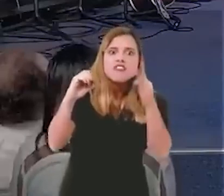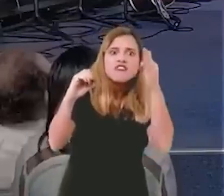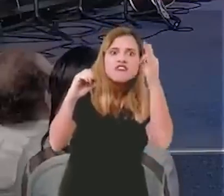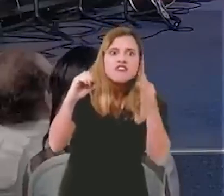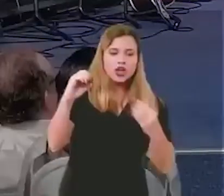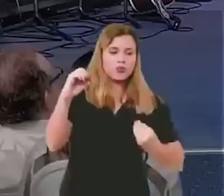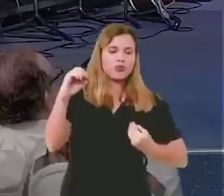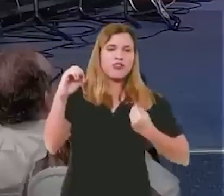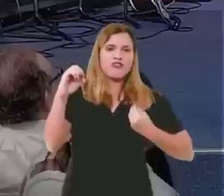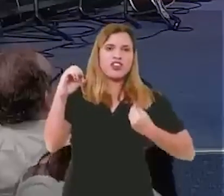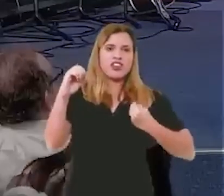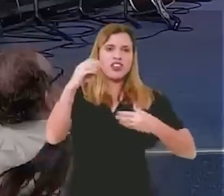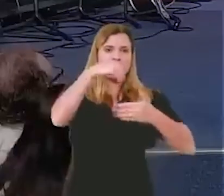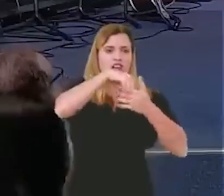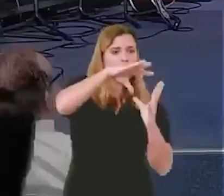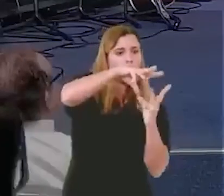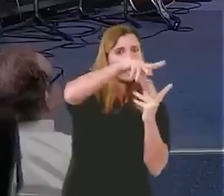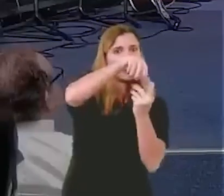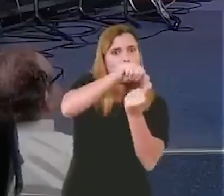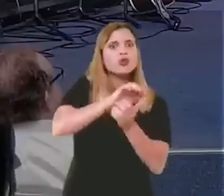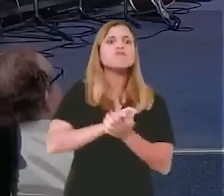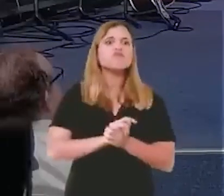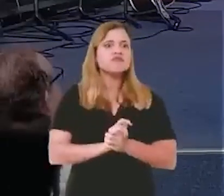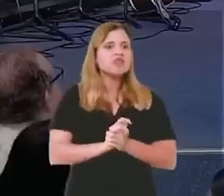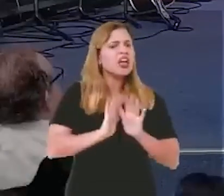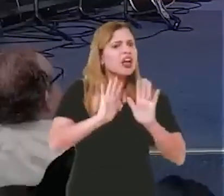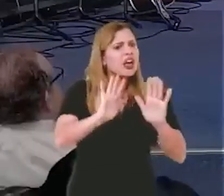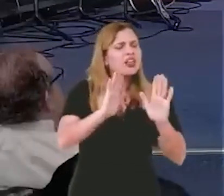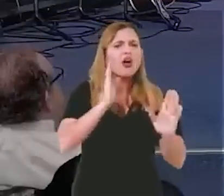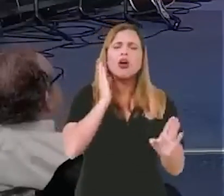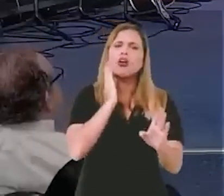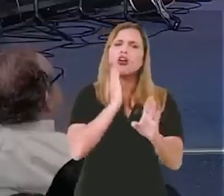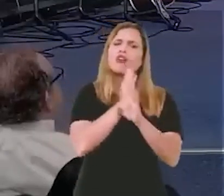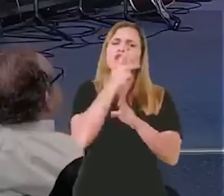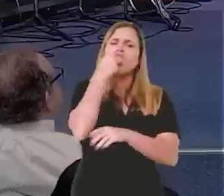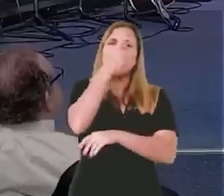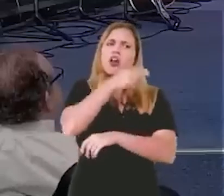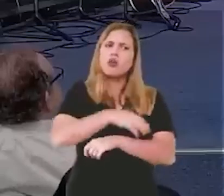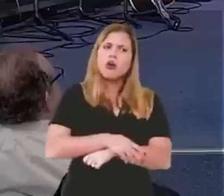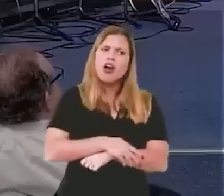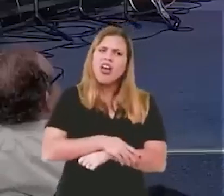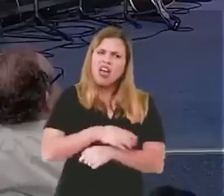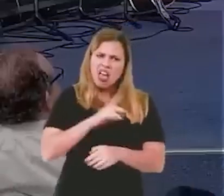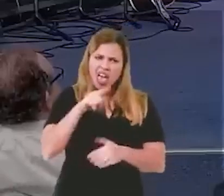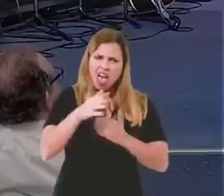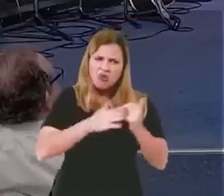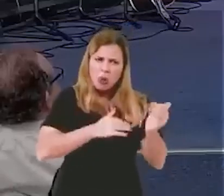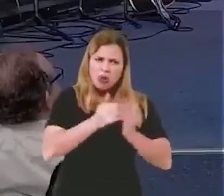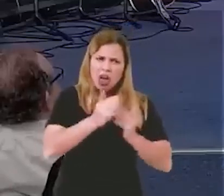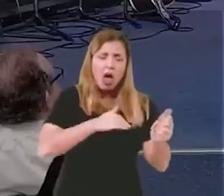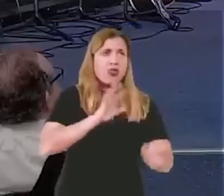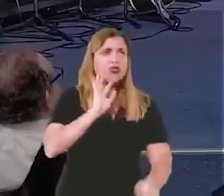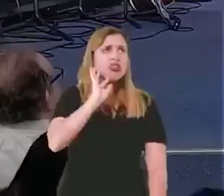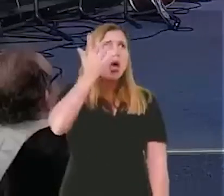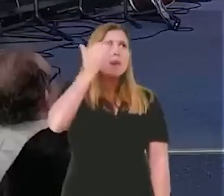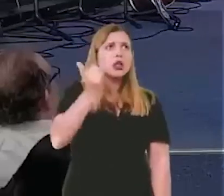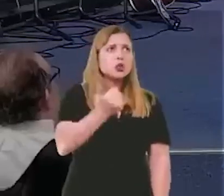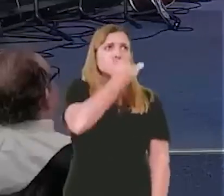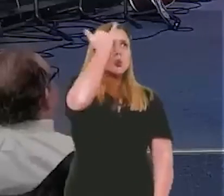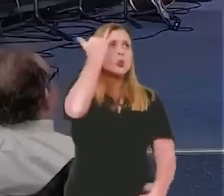planeta. Não foi uma explosão que nos deixou no nosso planeta. Traz mais mãos ao nosso glorioso